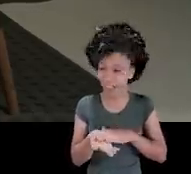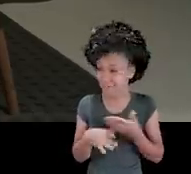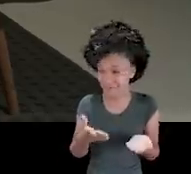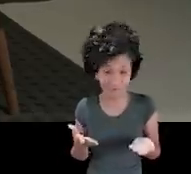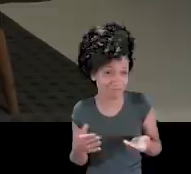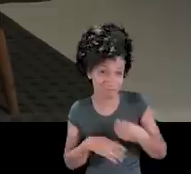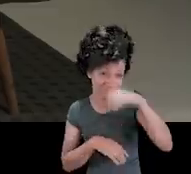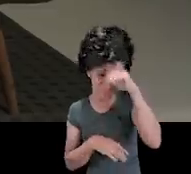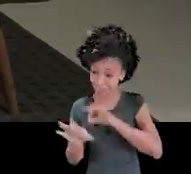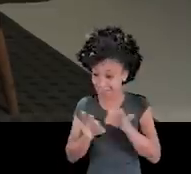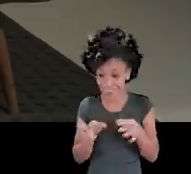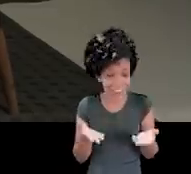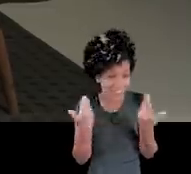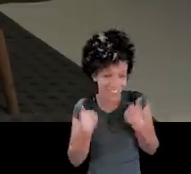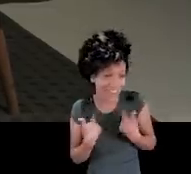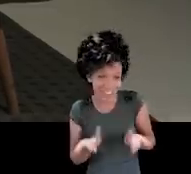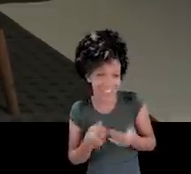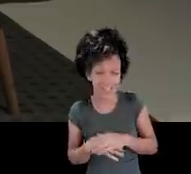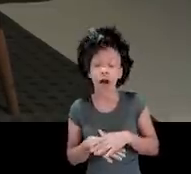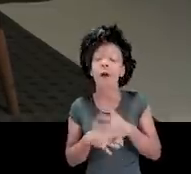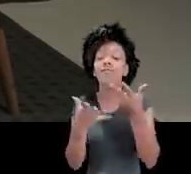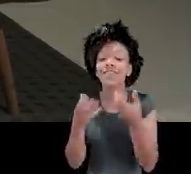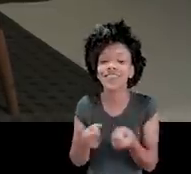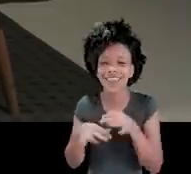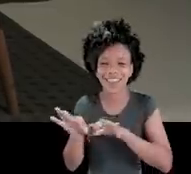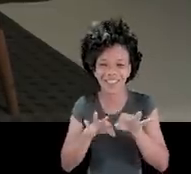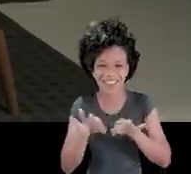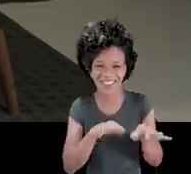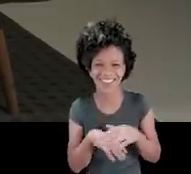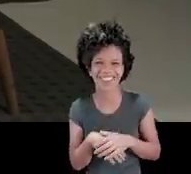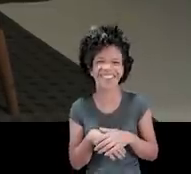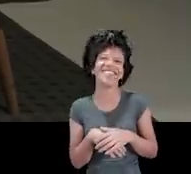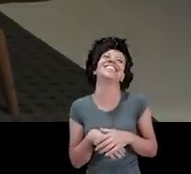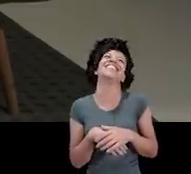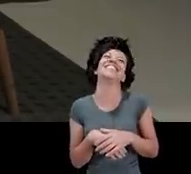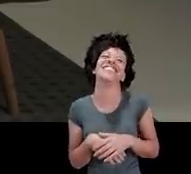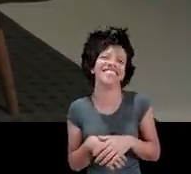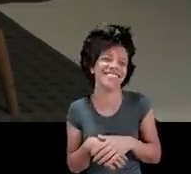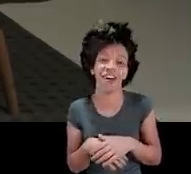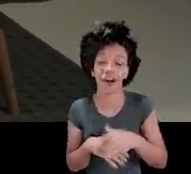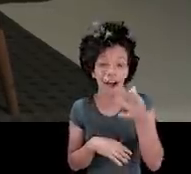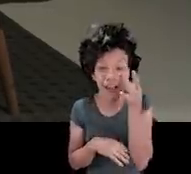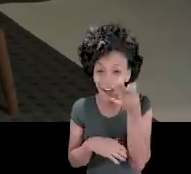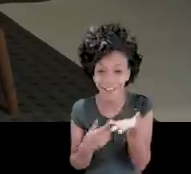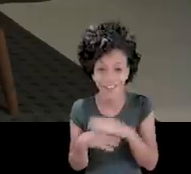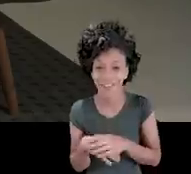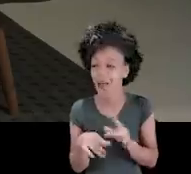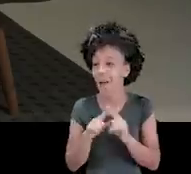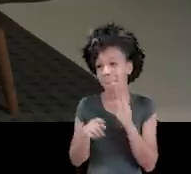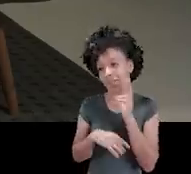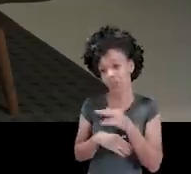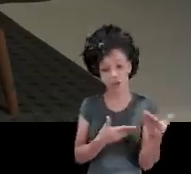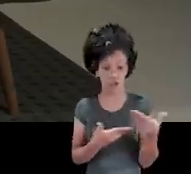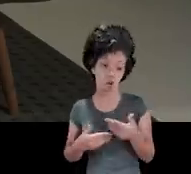Mas é novo, sobre esse projeto. Quando eu peguei esse projeto... Você tá demitido, ao vivo. Mas as respostas são ótimas. Porque quando eu te